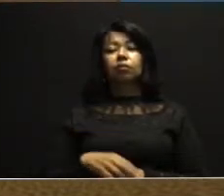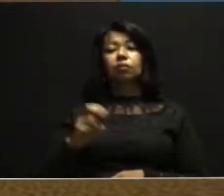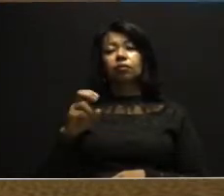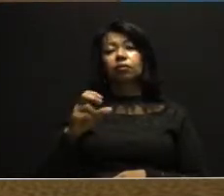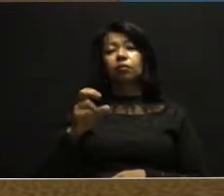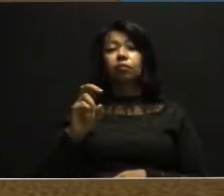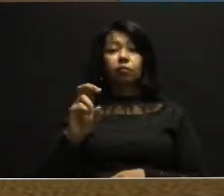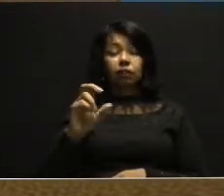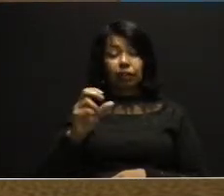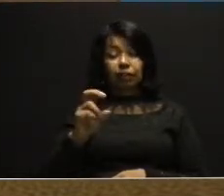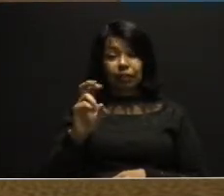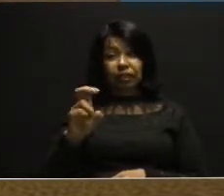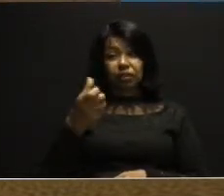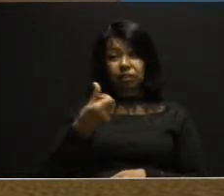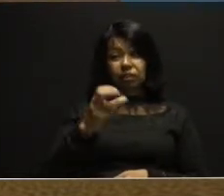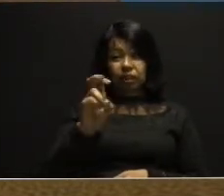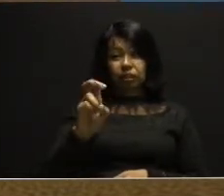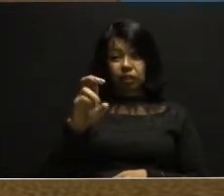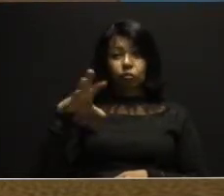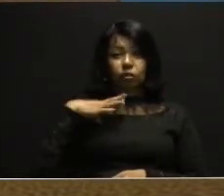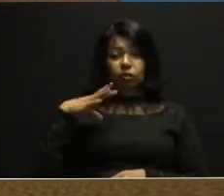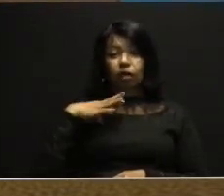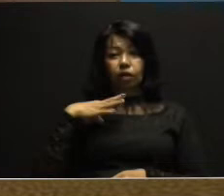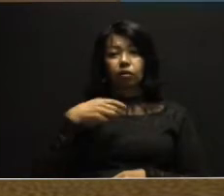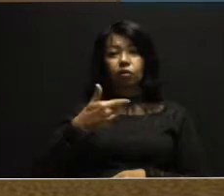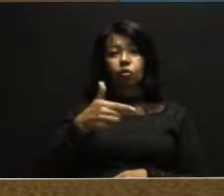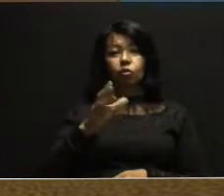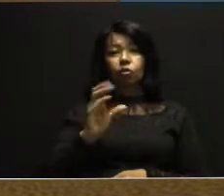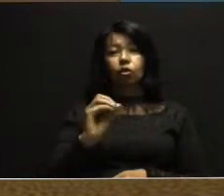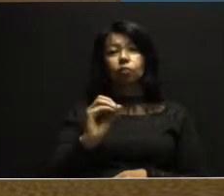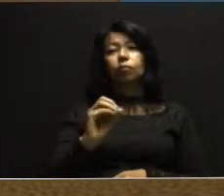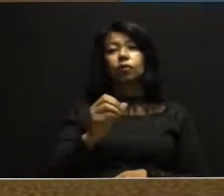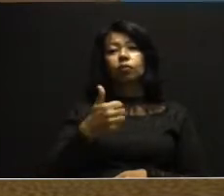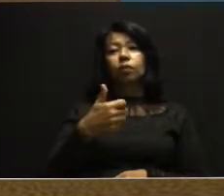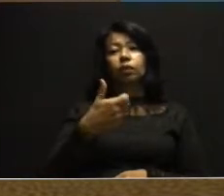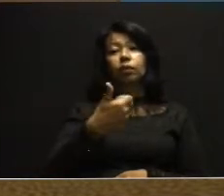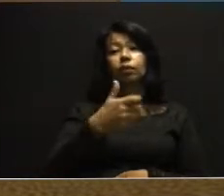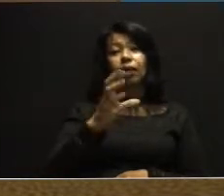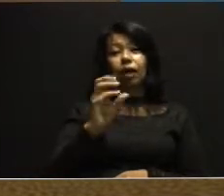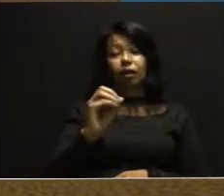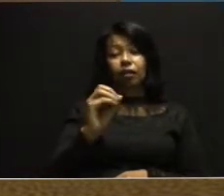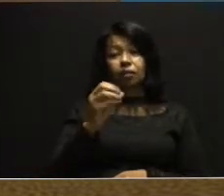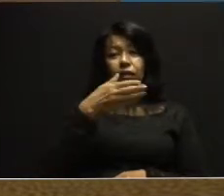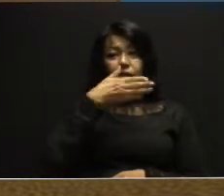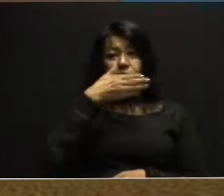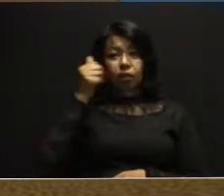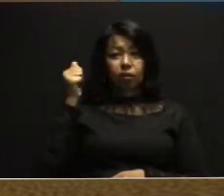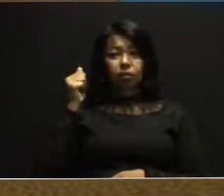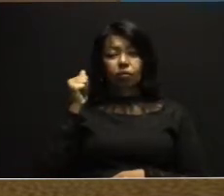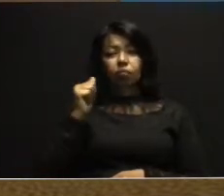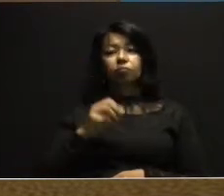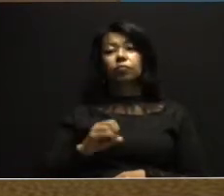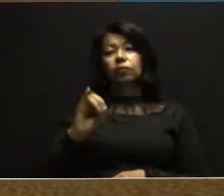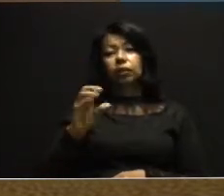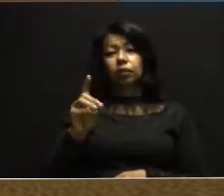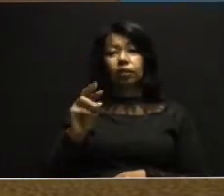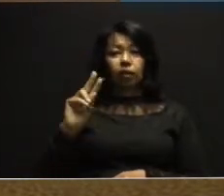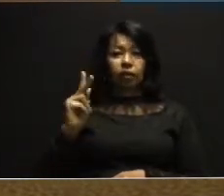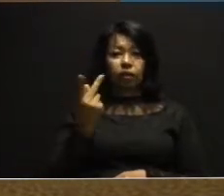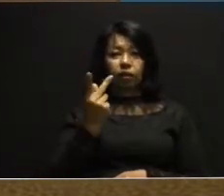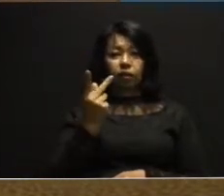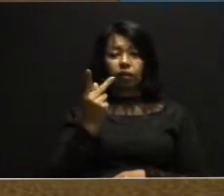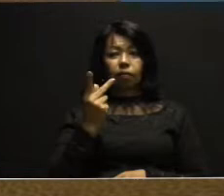6.565 municípios. Em 2010, era a sexta com o melhor índice de desenvolvimento humano.